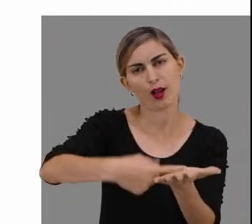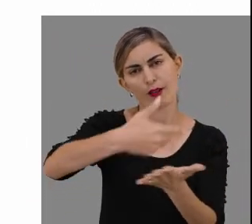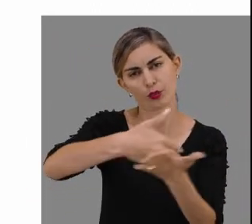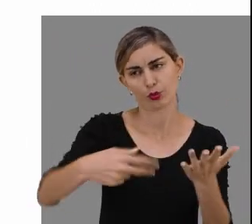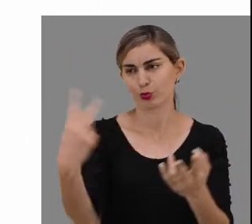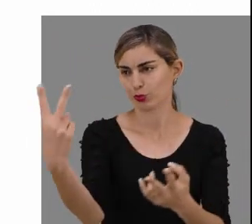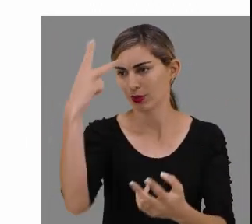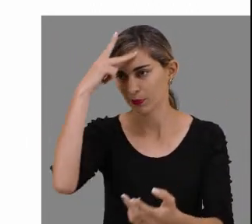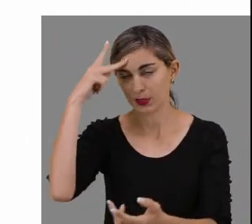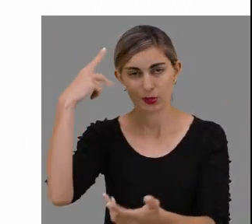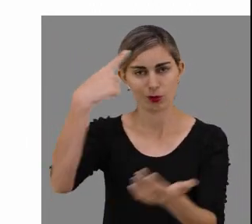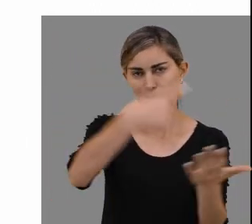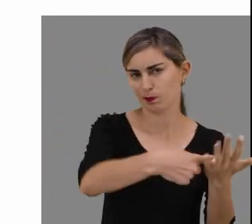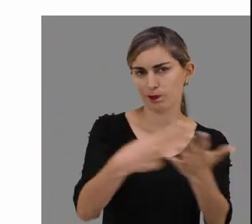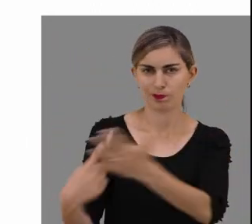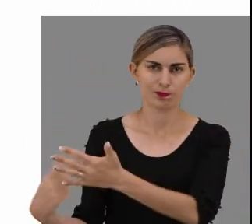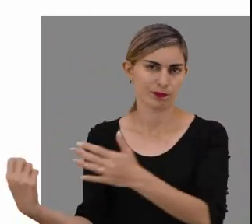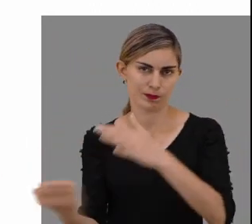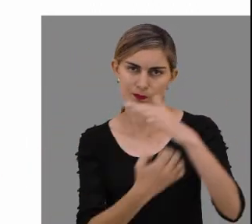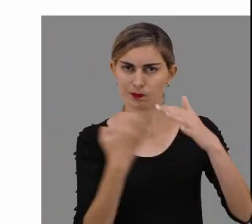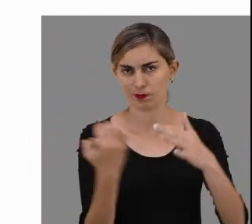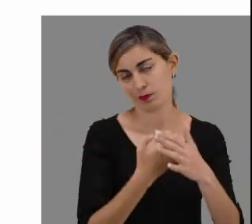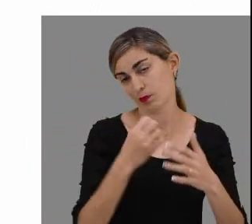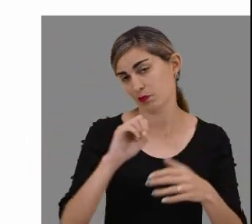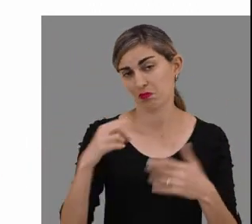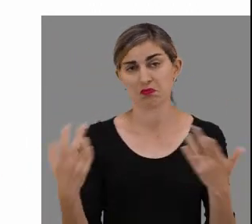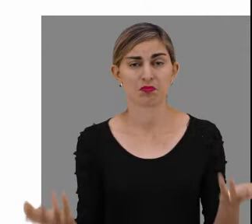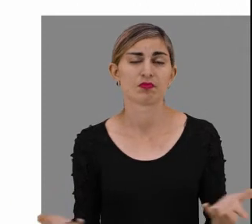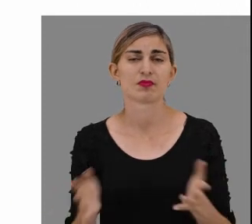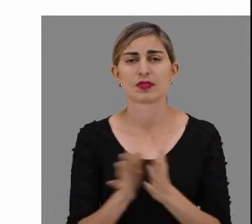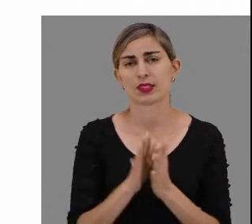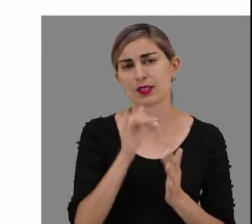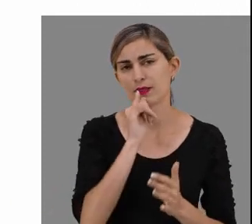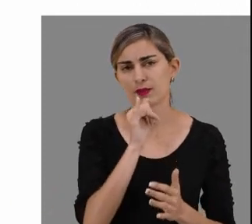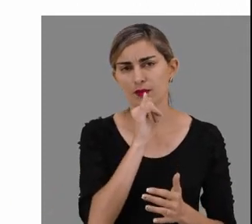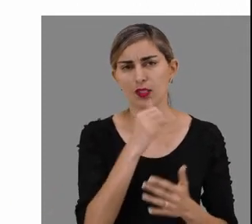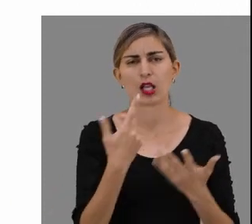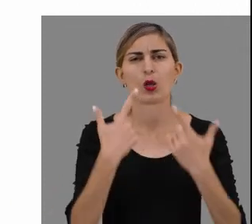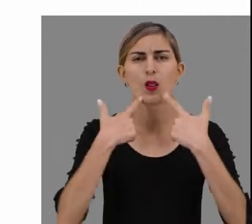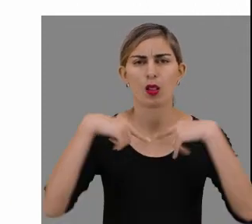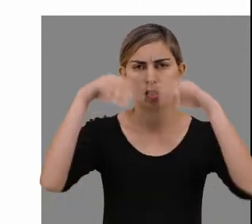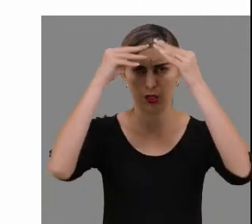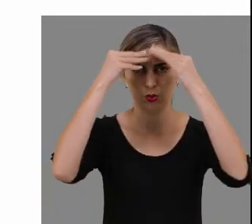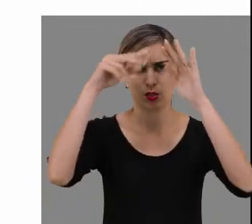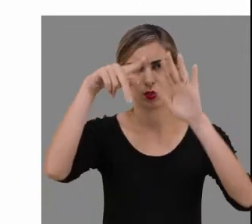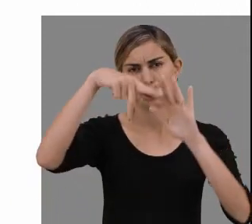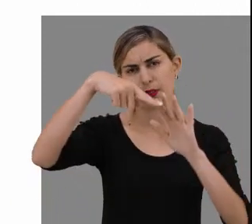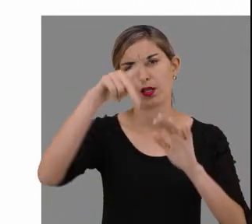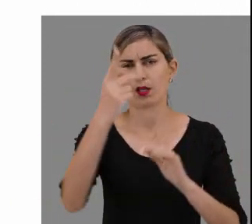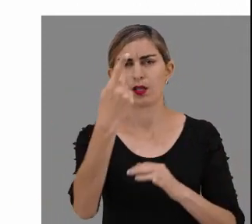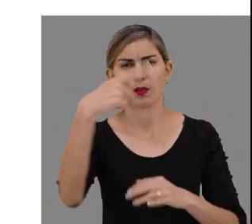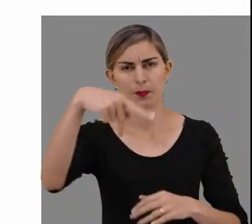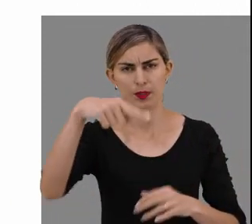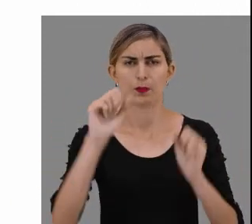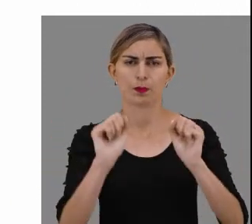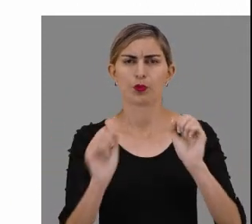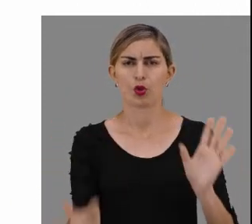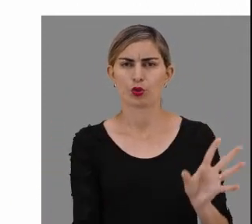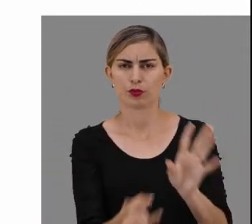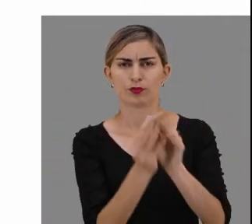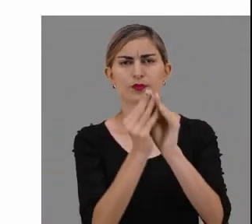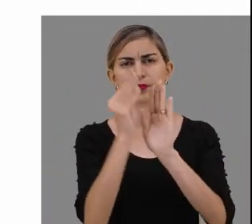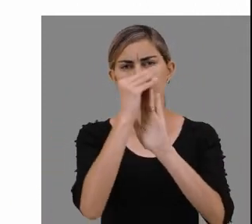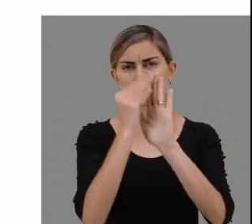podemos estabelecer entre duas pessoas de alguma empresa, uma corporação, por exemplo. Na nossa linguagem PHP,